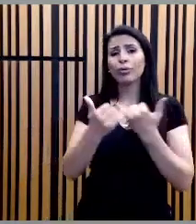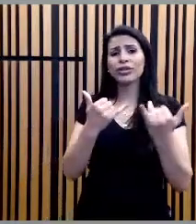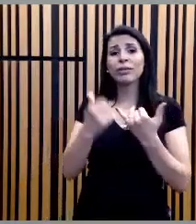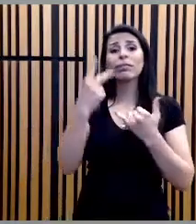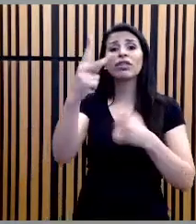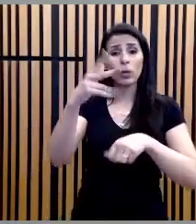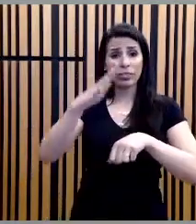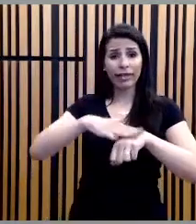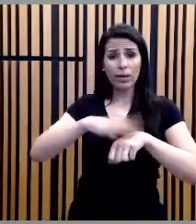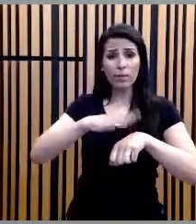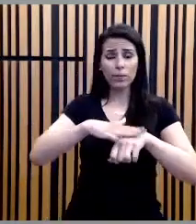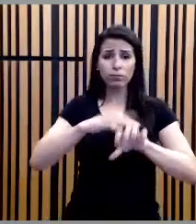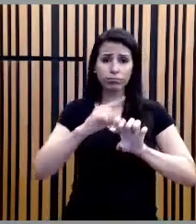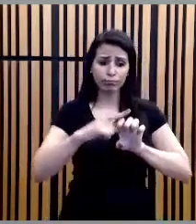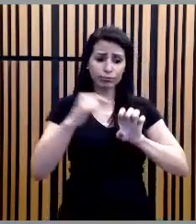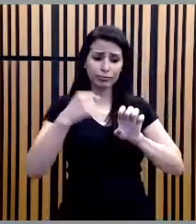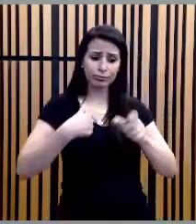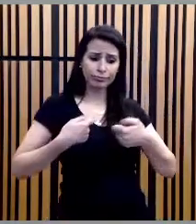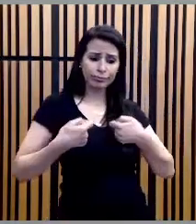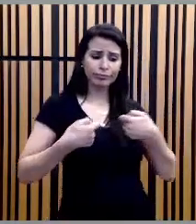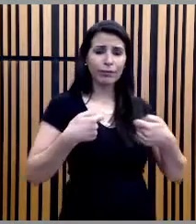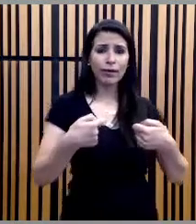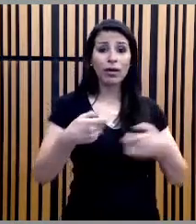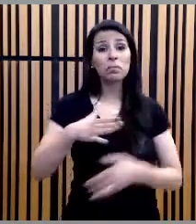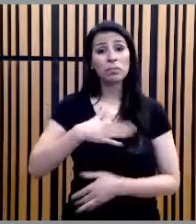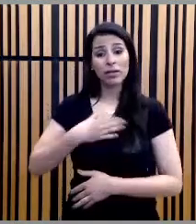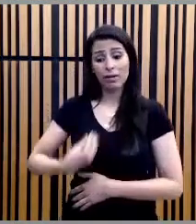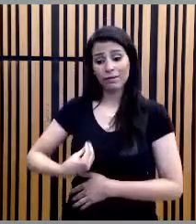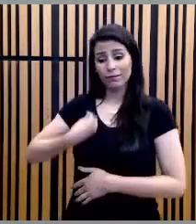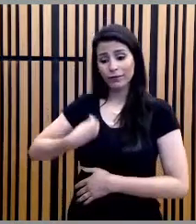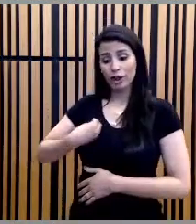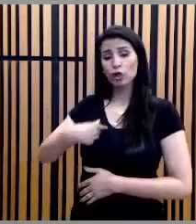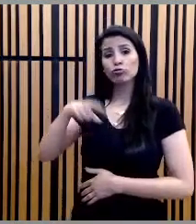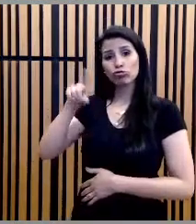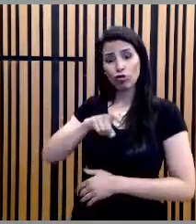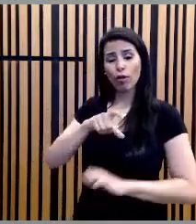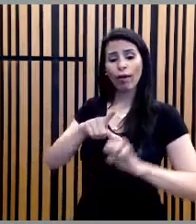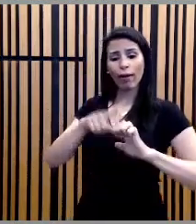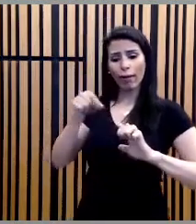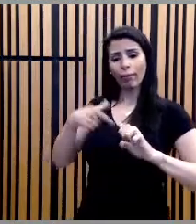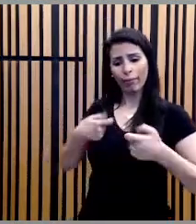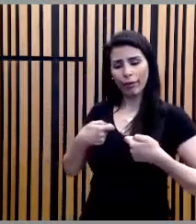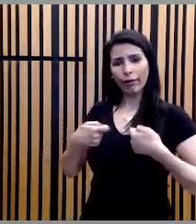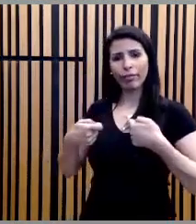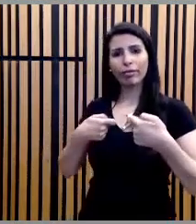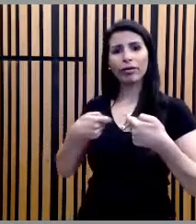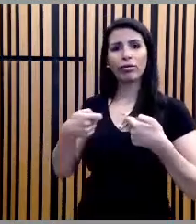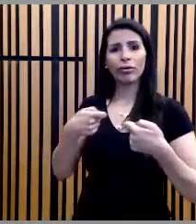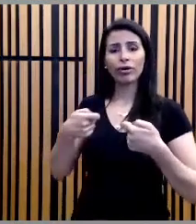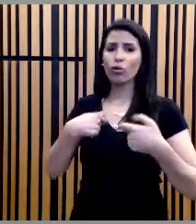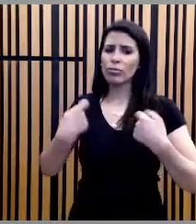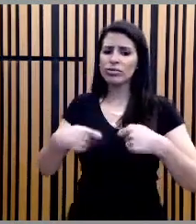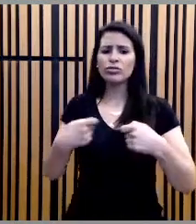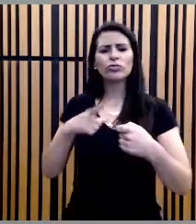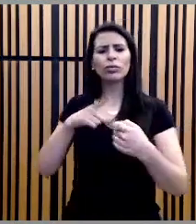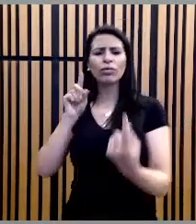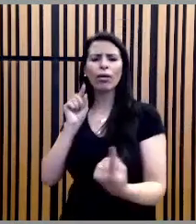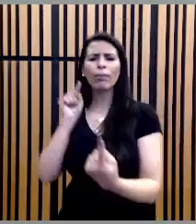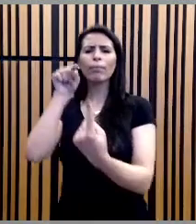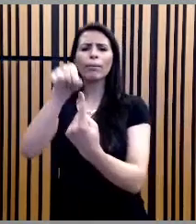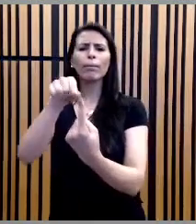tempo, tu é empreendedor da tua vida e tu precisa ter metas para conseguir chegar em algum lugar.